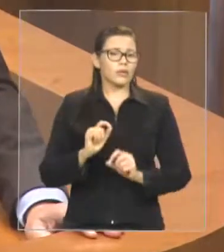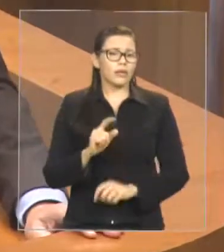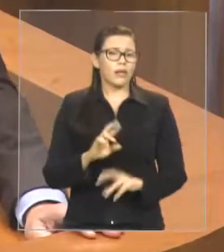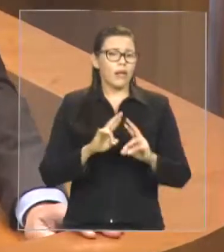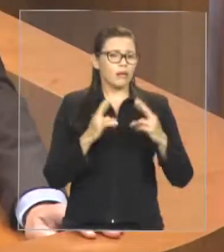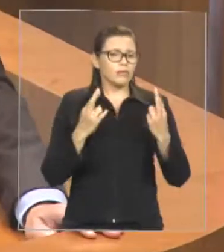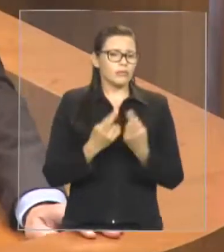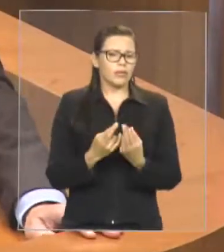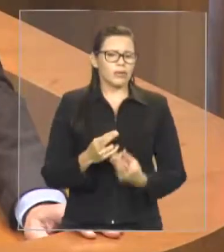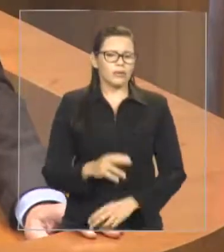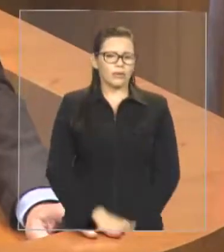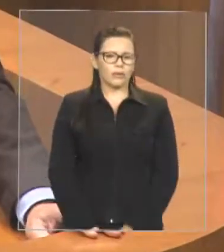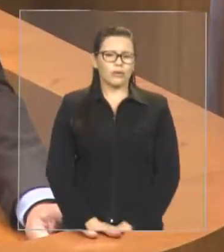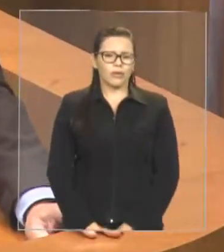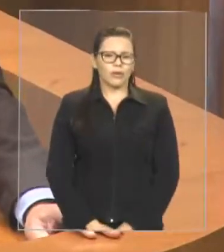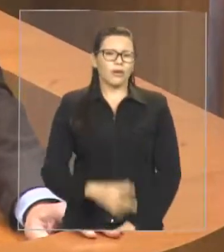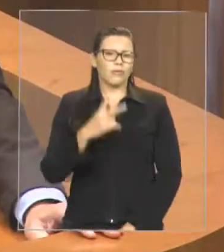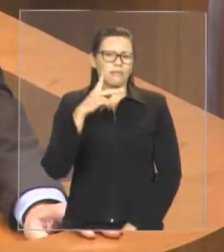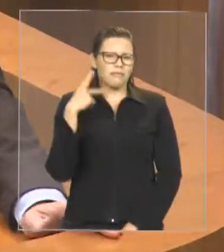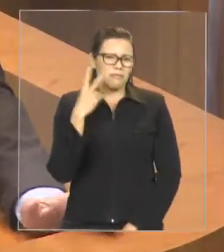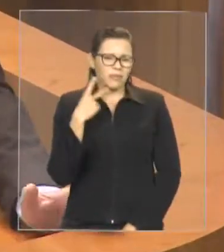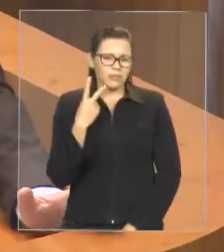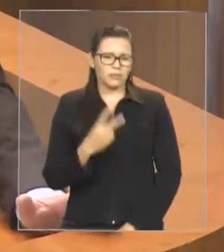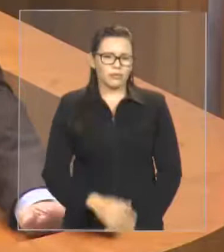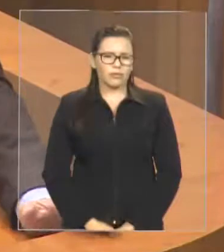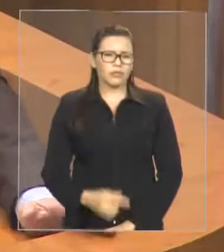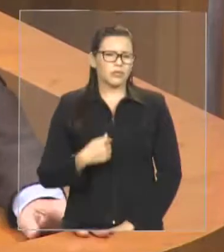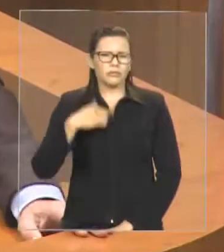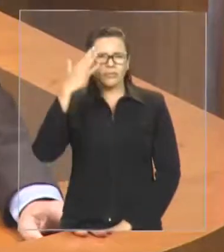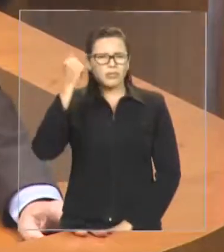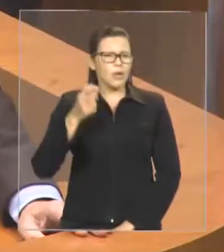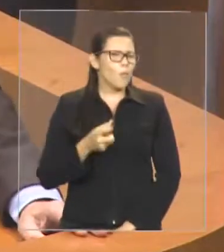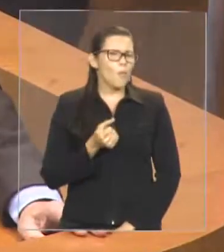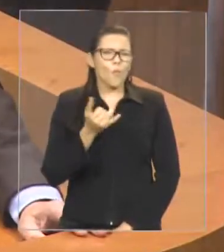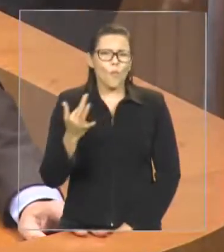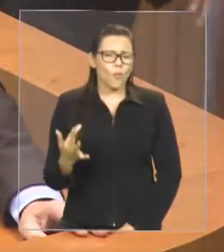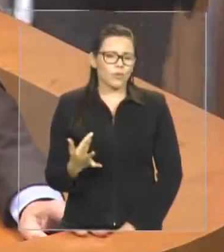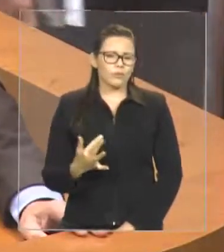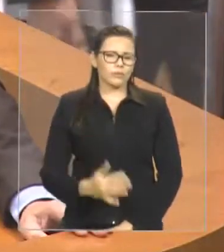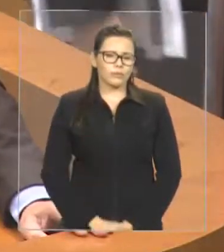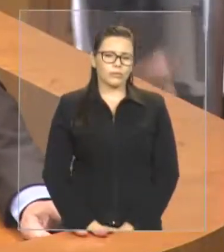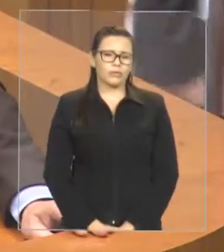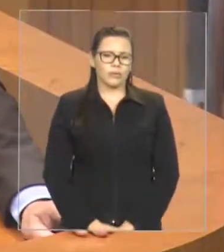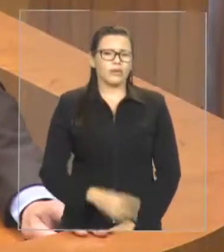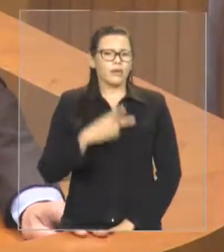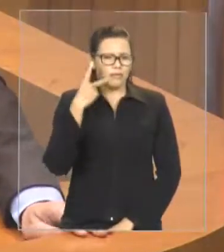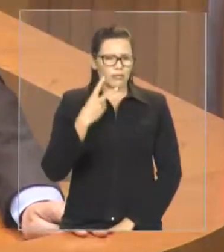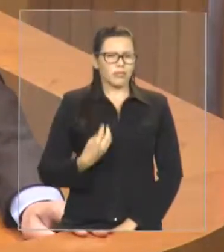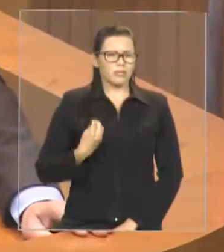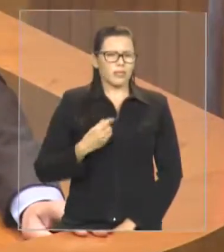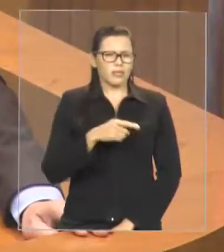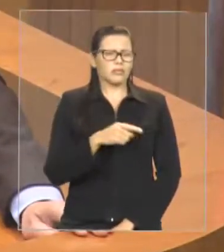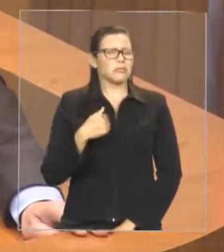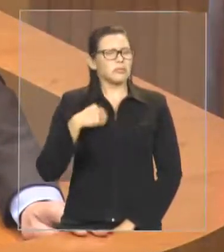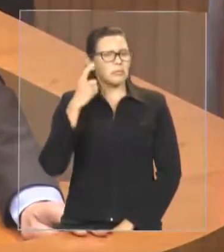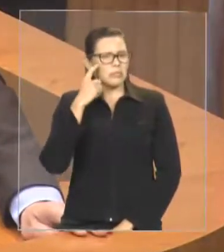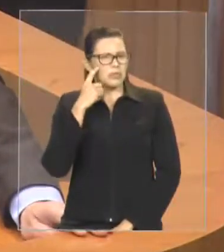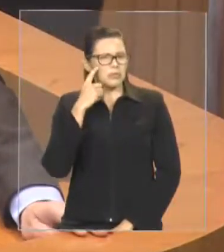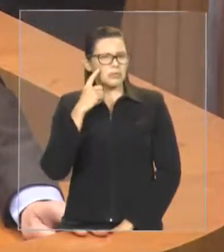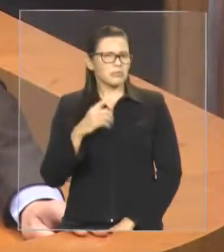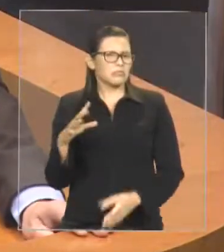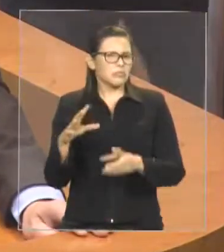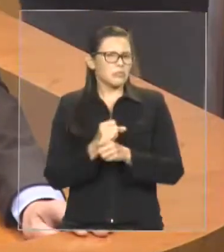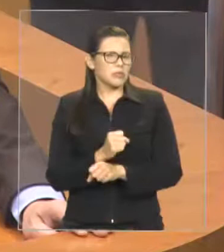não posso dizer a quantidade que não tenho ainda de cabeça, mas acredito de mais de 500 ou